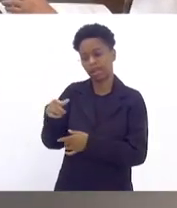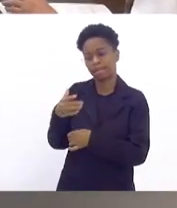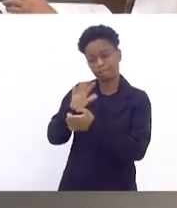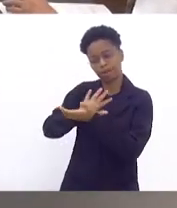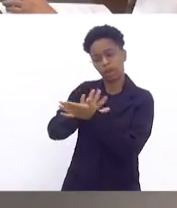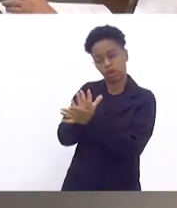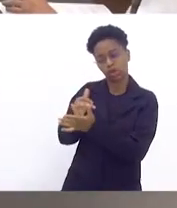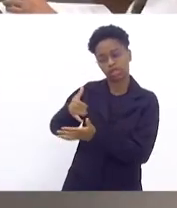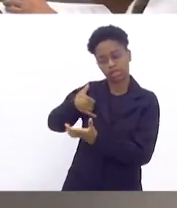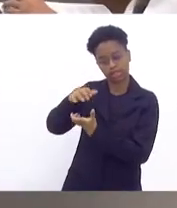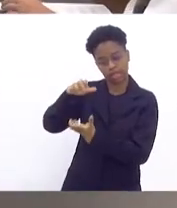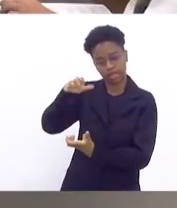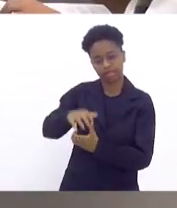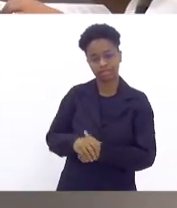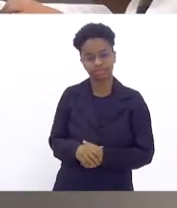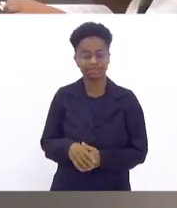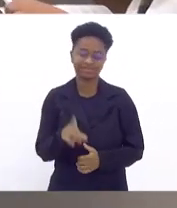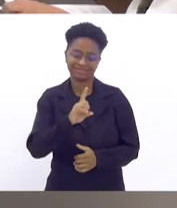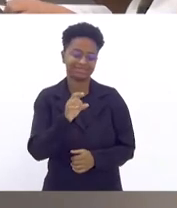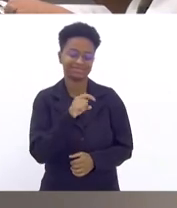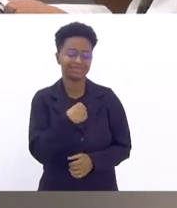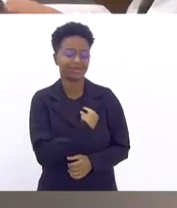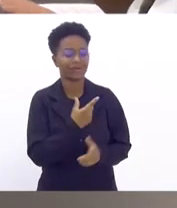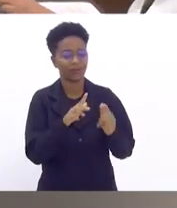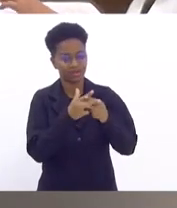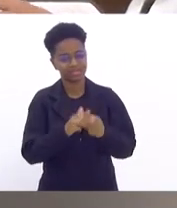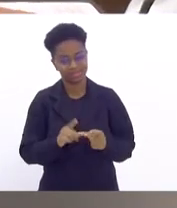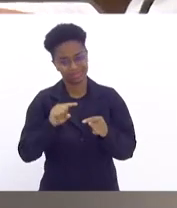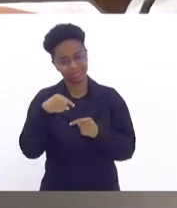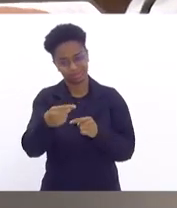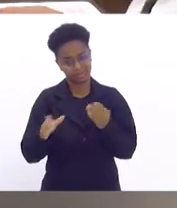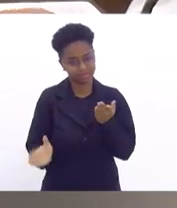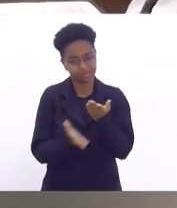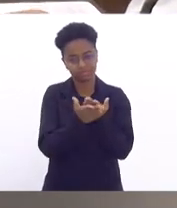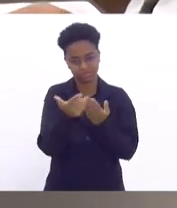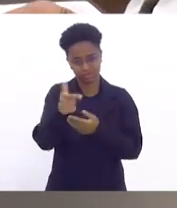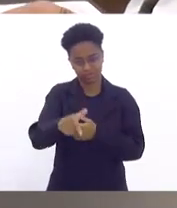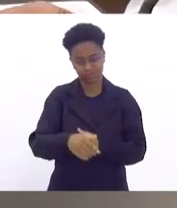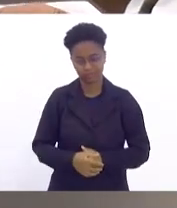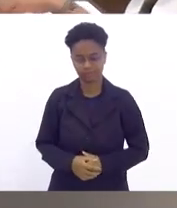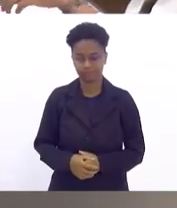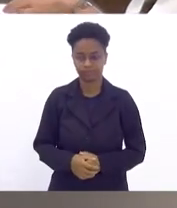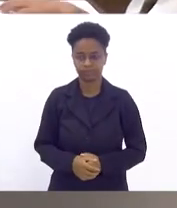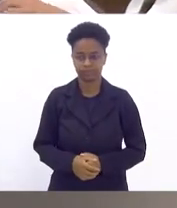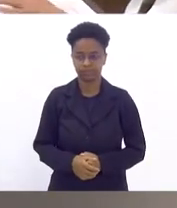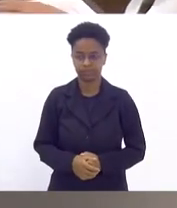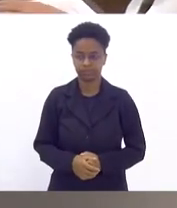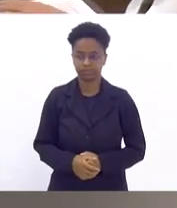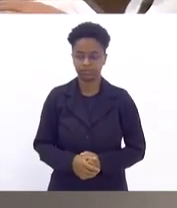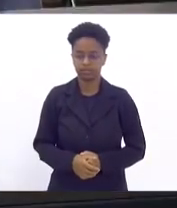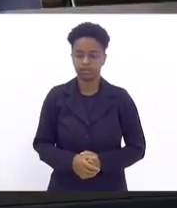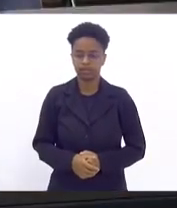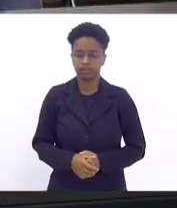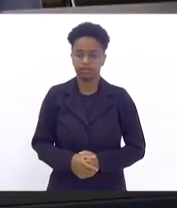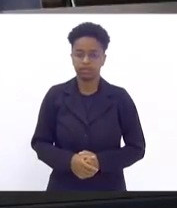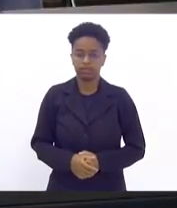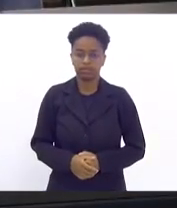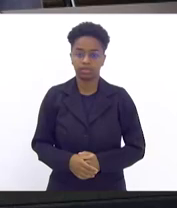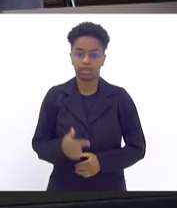Mas vai ser corrigido a gente vai eu eu tenho um